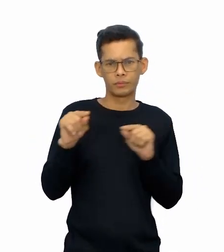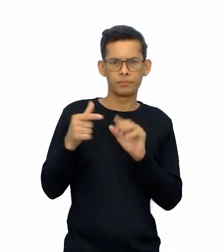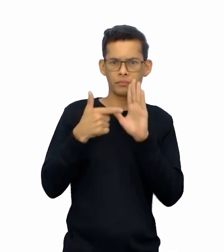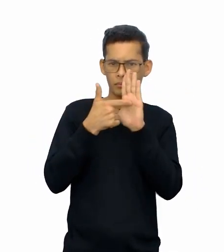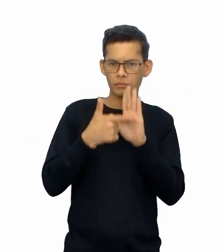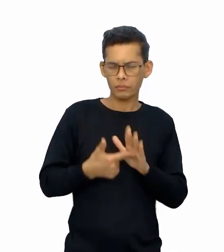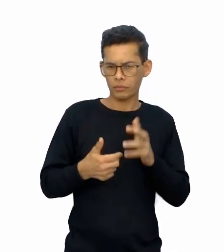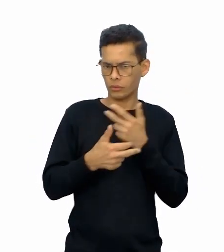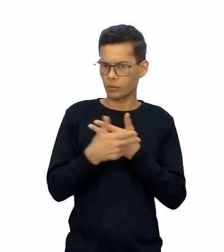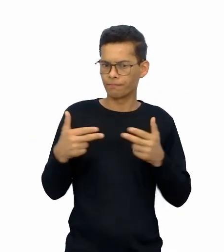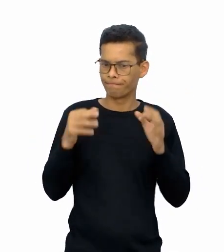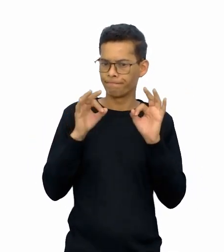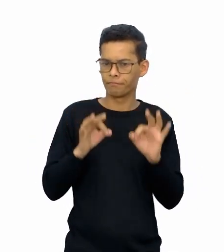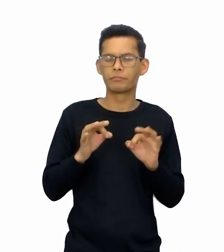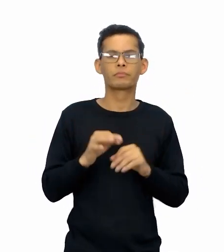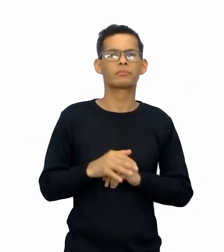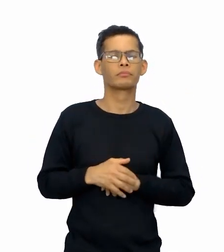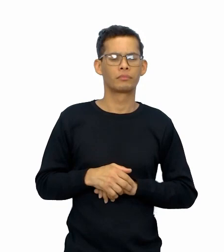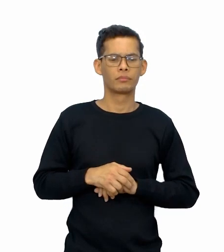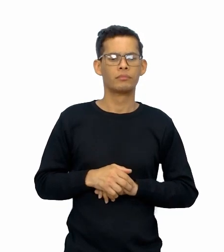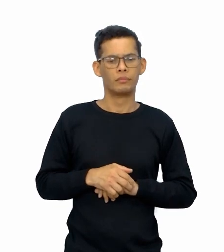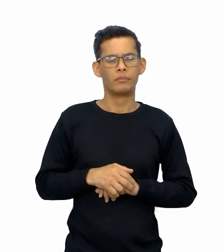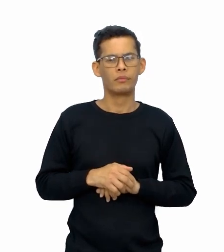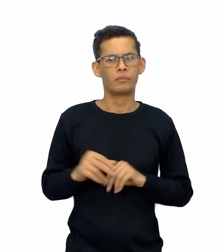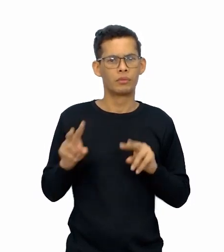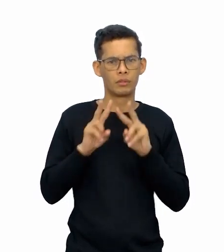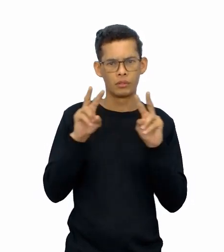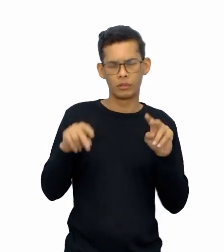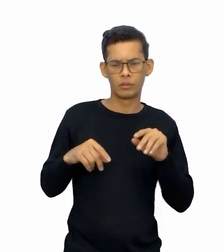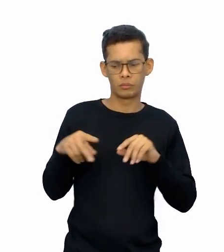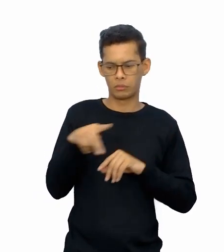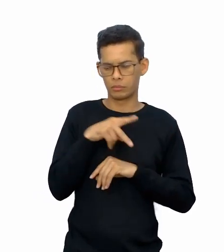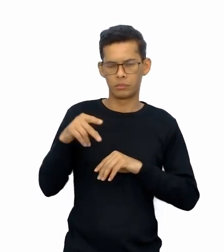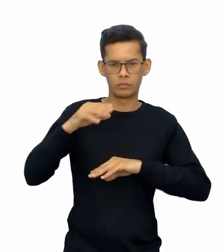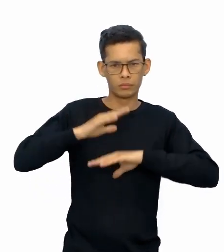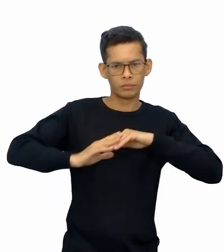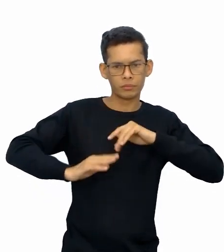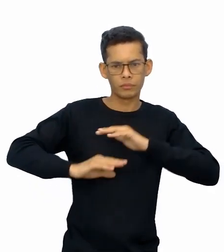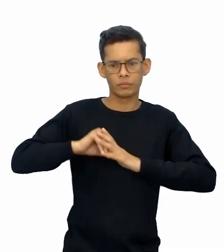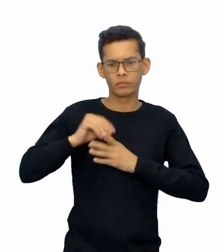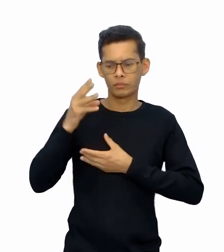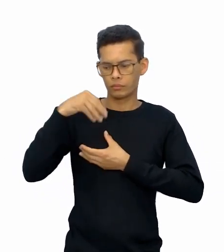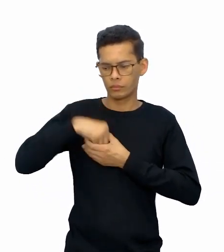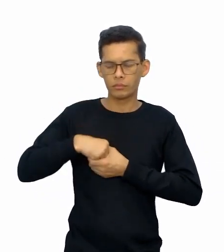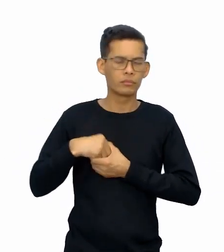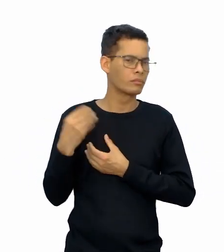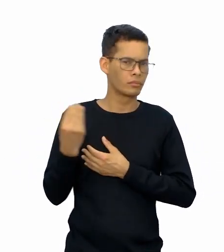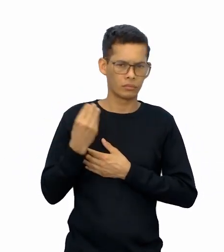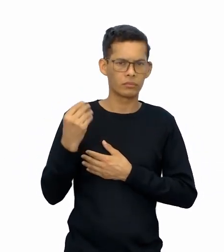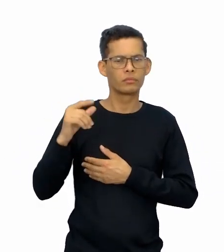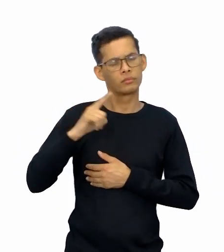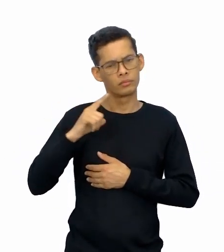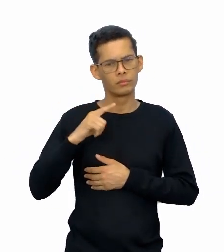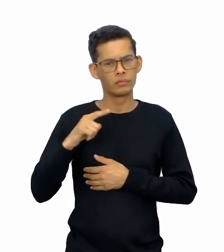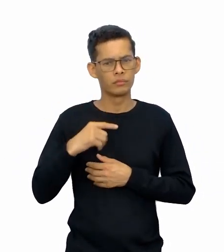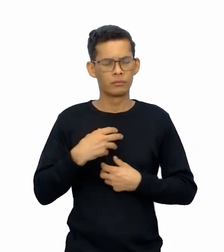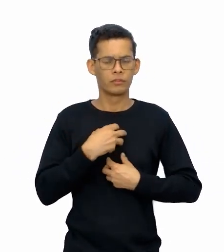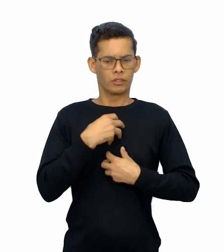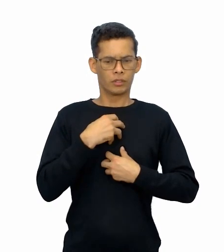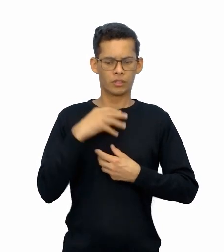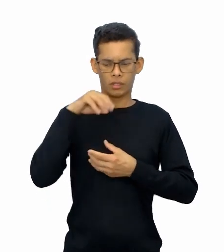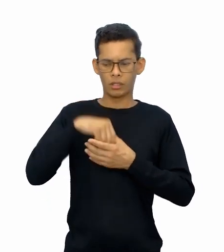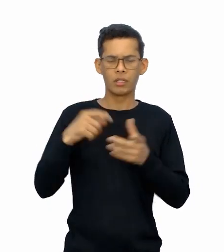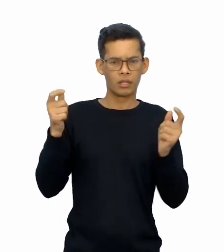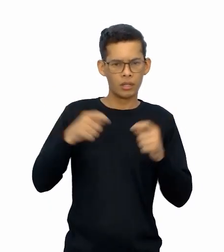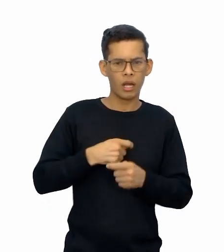para vocês, né. Se tratando do papel do professor, né, nós temos a possibilidade de atuar como